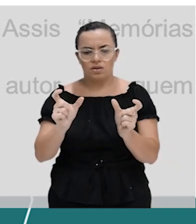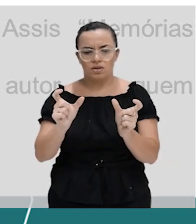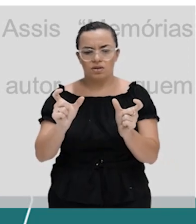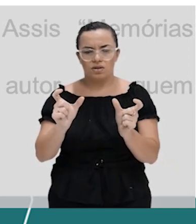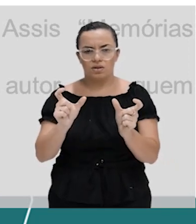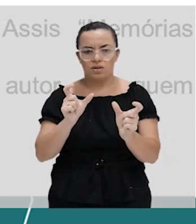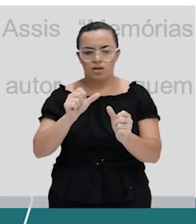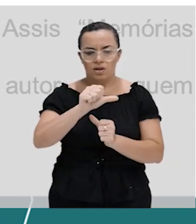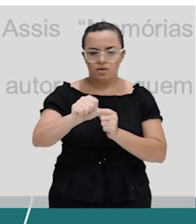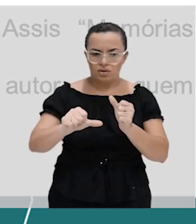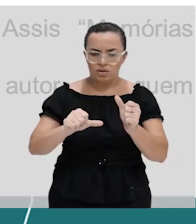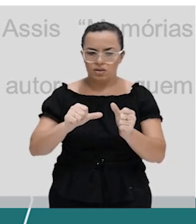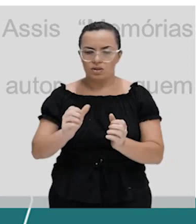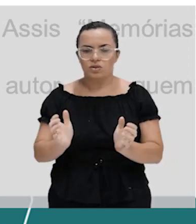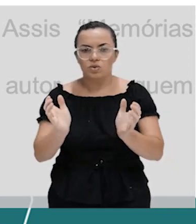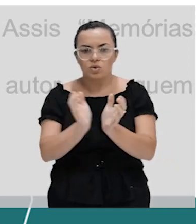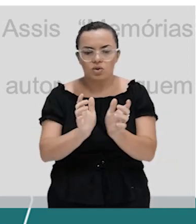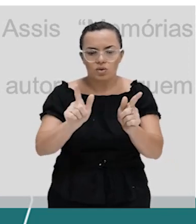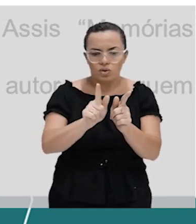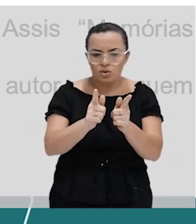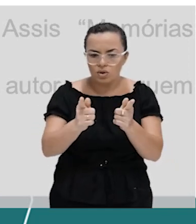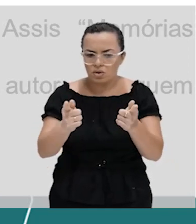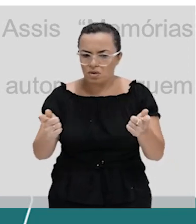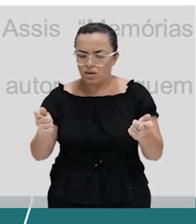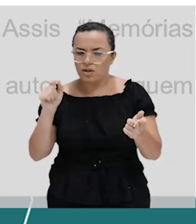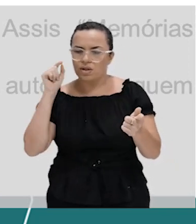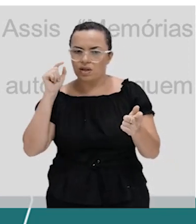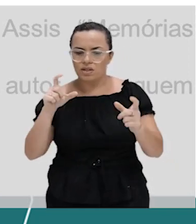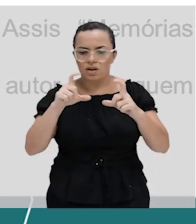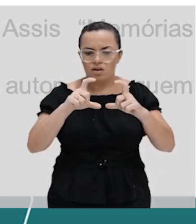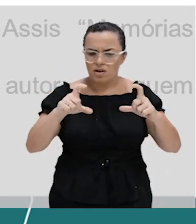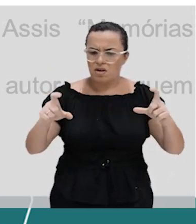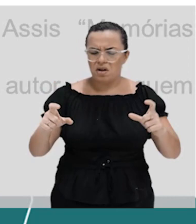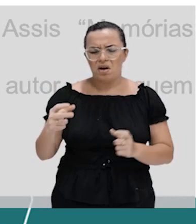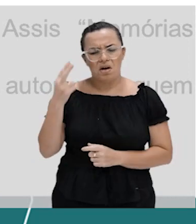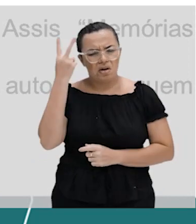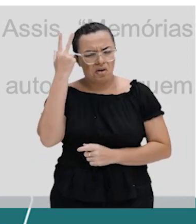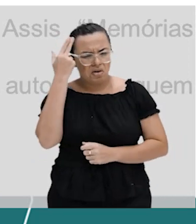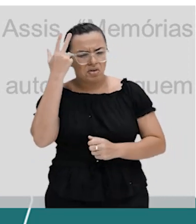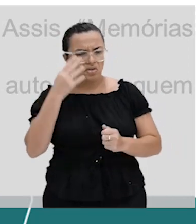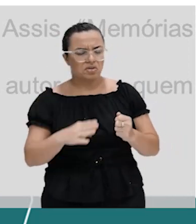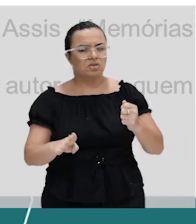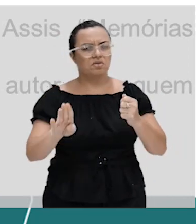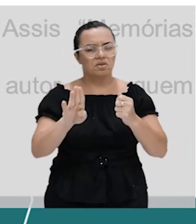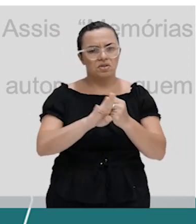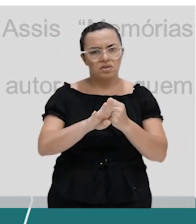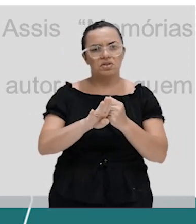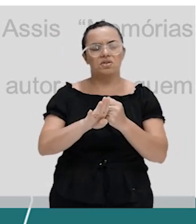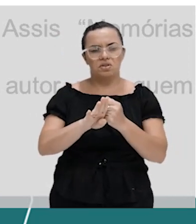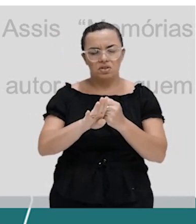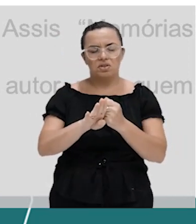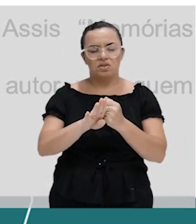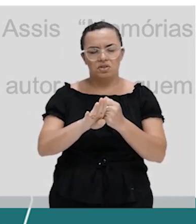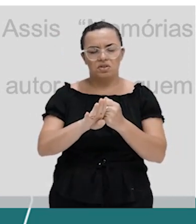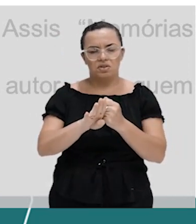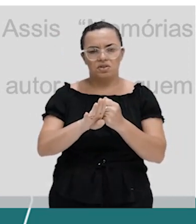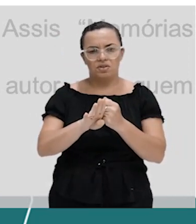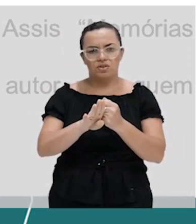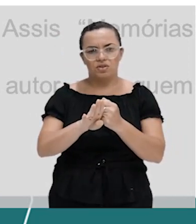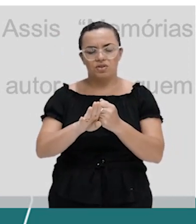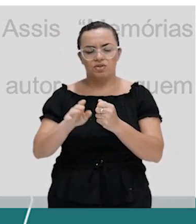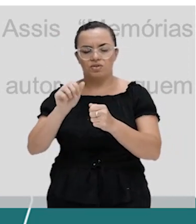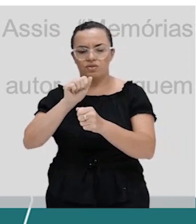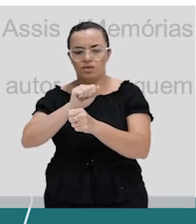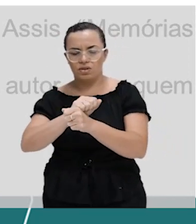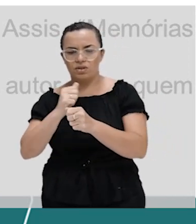substantivos e adjetivos. Analise o trecho retirado da célebre obra de Machado de Assis, Memórias Póstumas de Brás